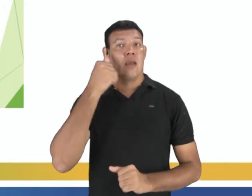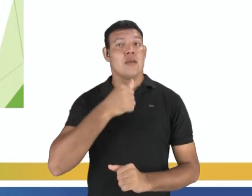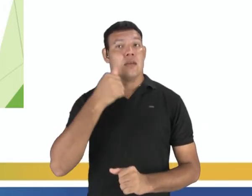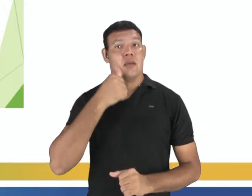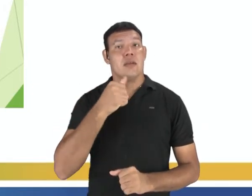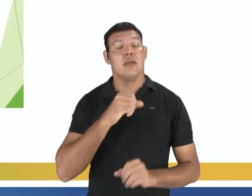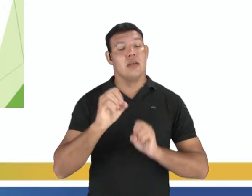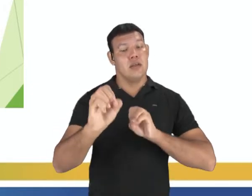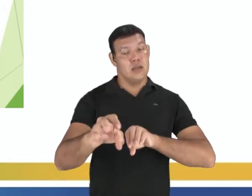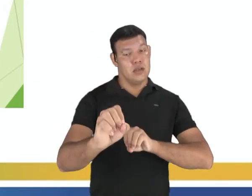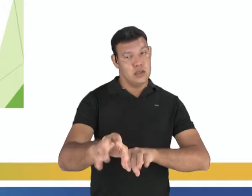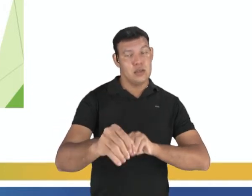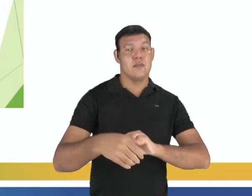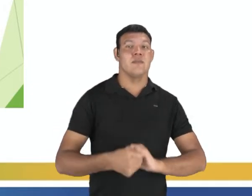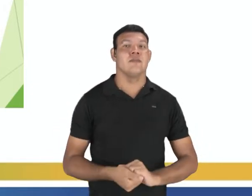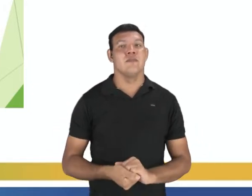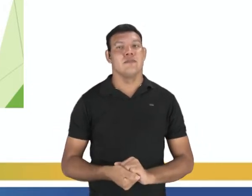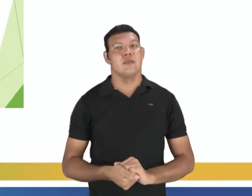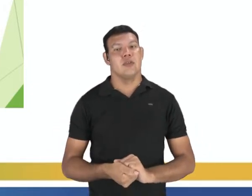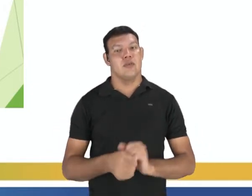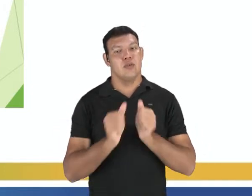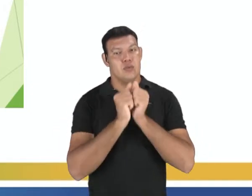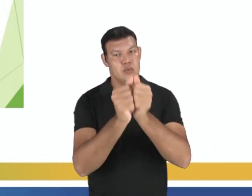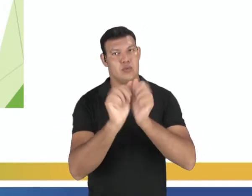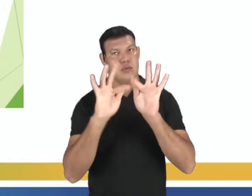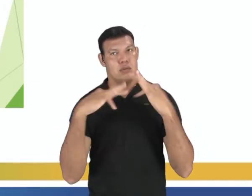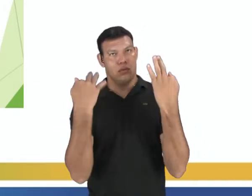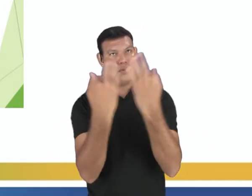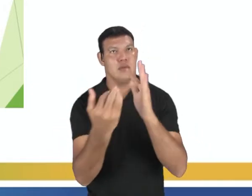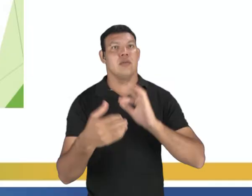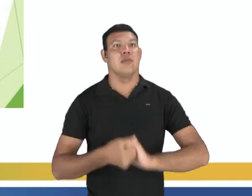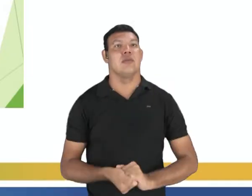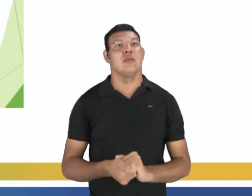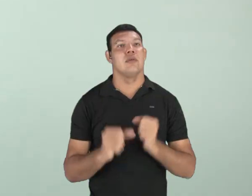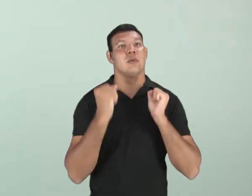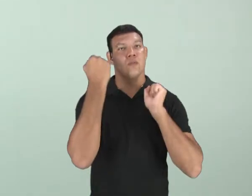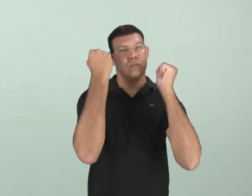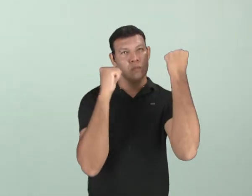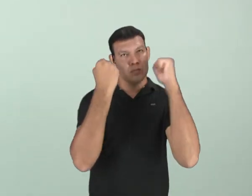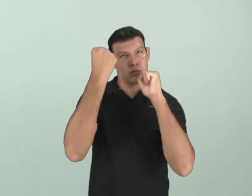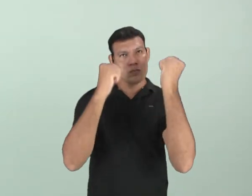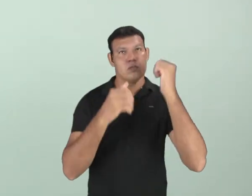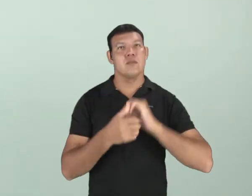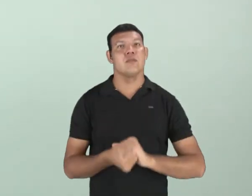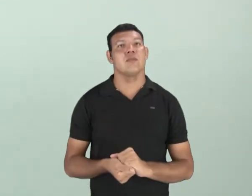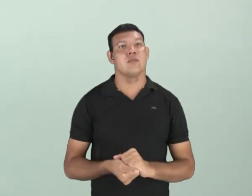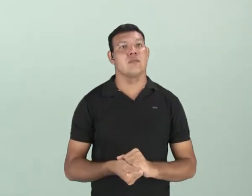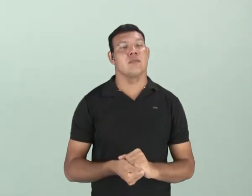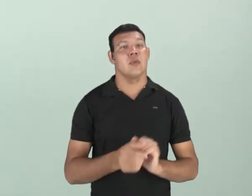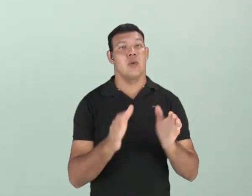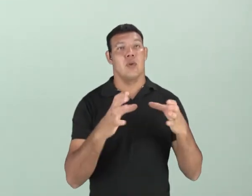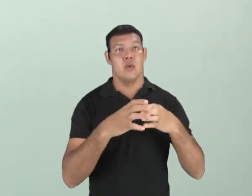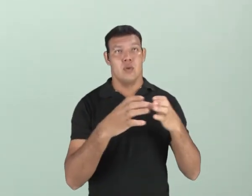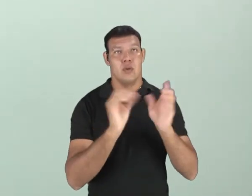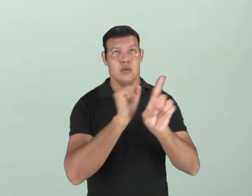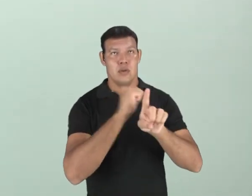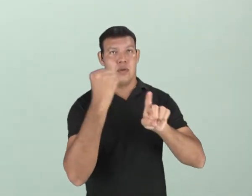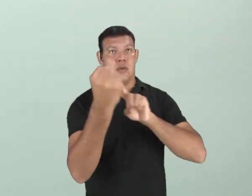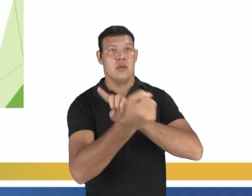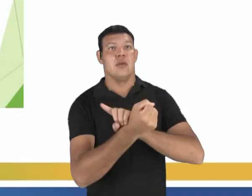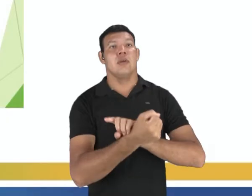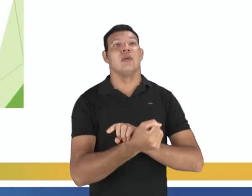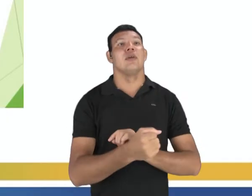dessa educação, né? Aí a gente tem as questões severas, né, exercícios físicos, e dentro do grupo social a gente tem